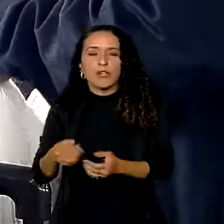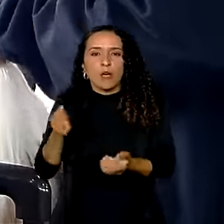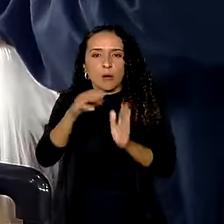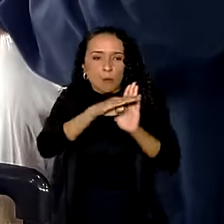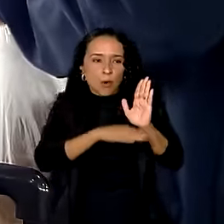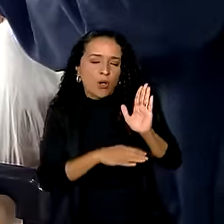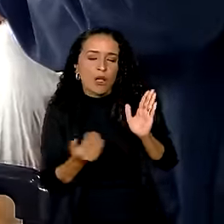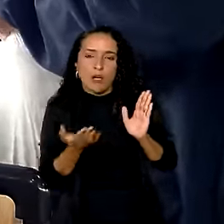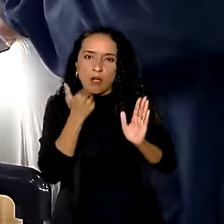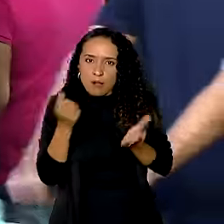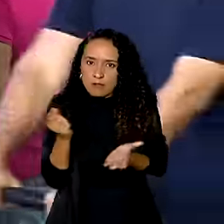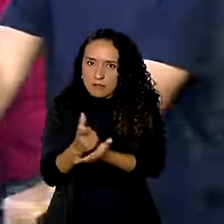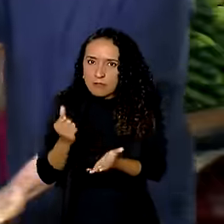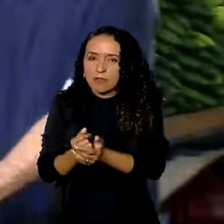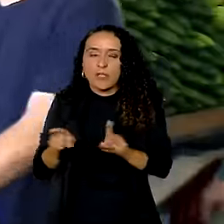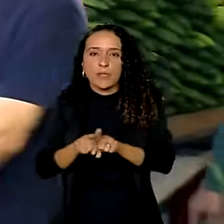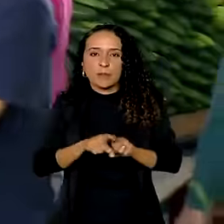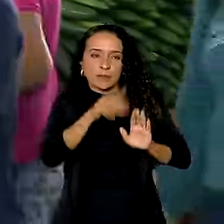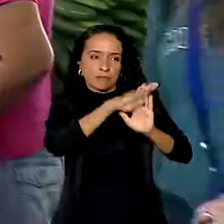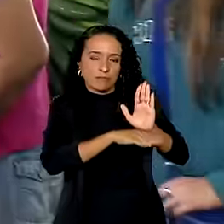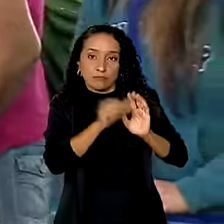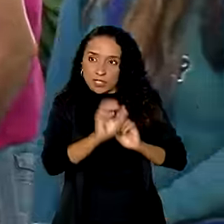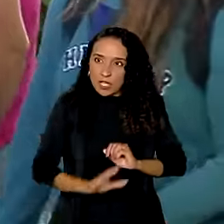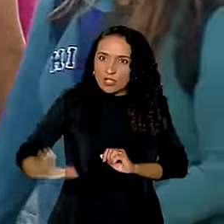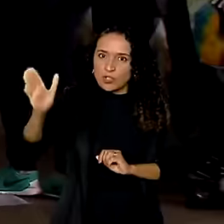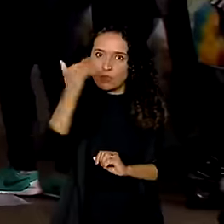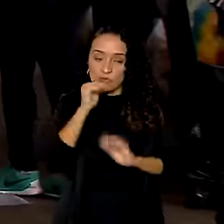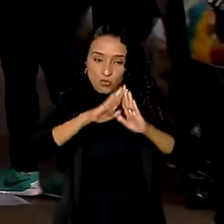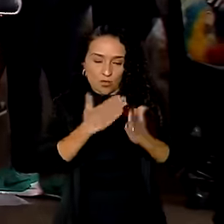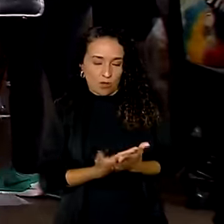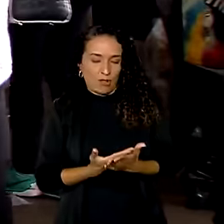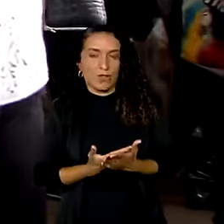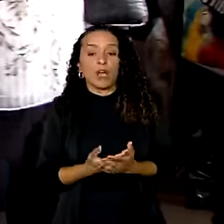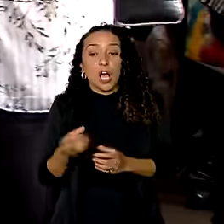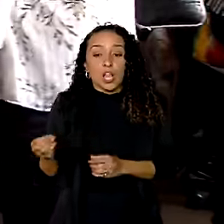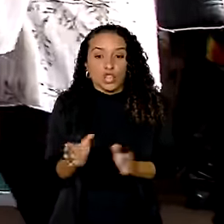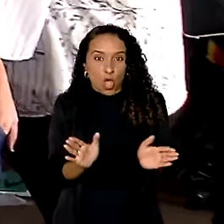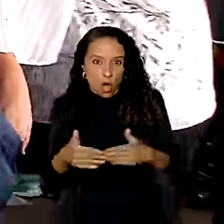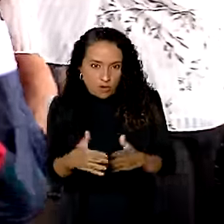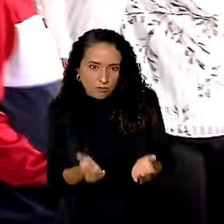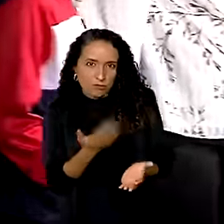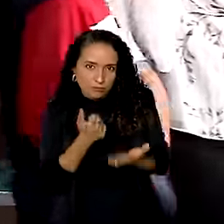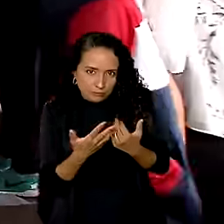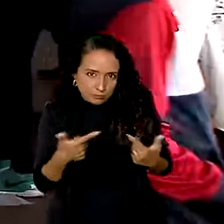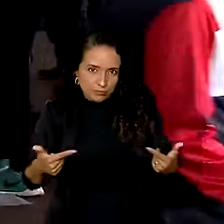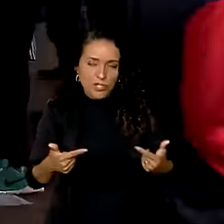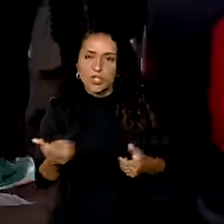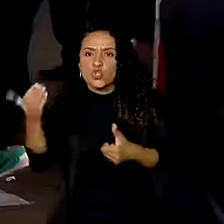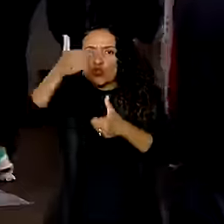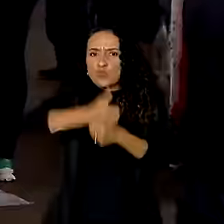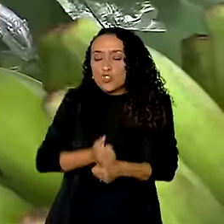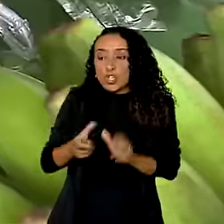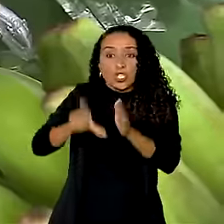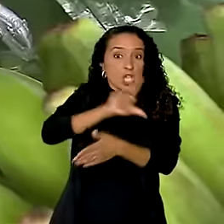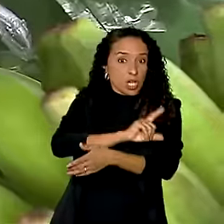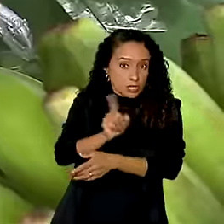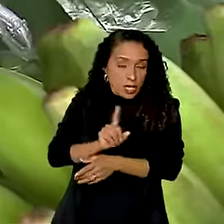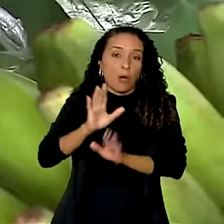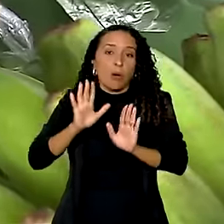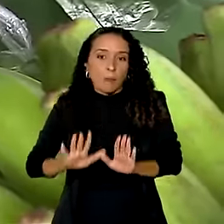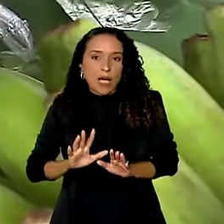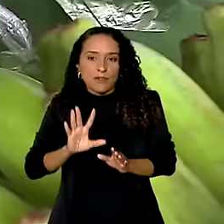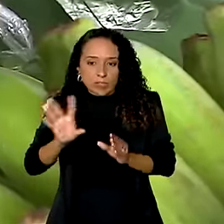de Alimentos e com o Programa Nacional de Alimentação Escolar. A nova cesta não substitui a que já existia, mas